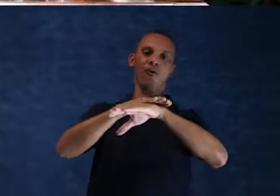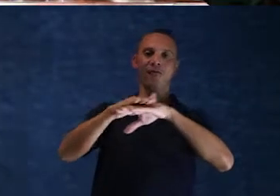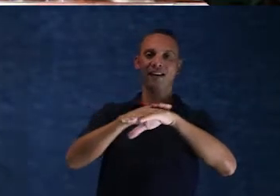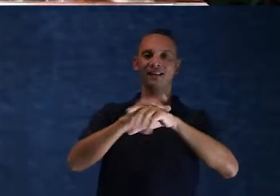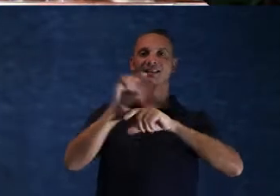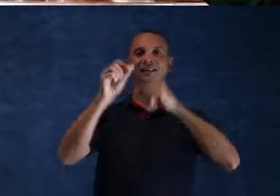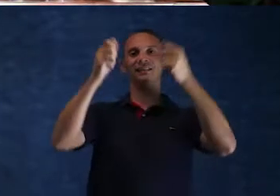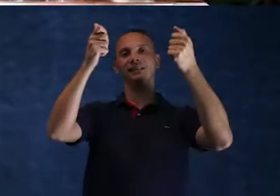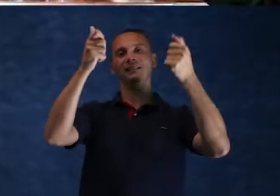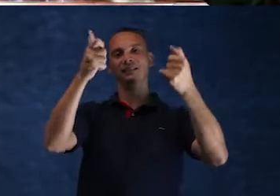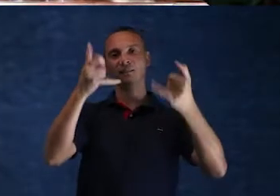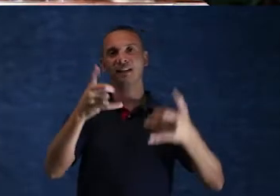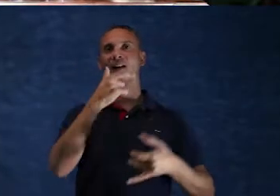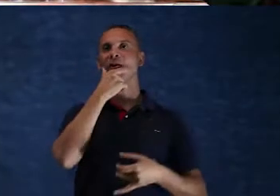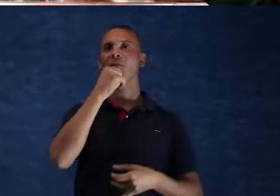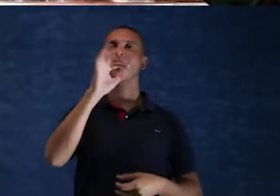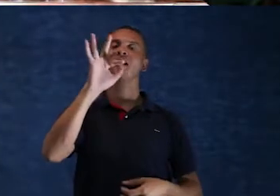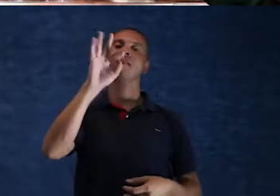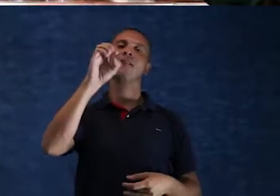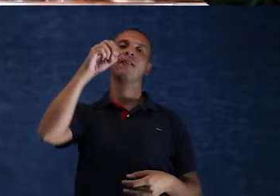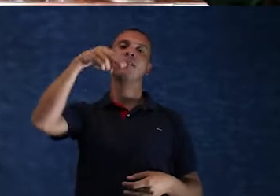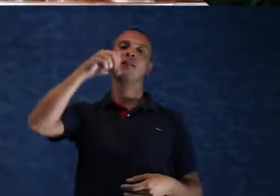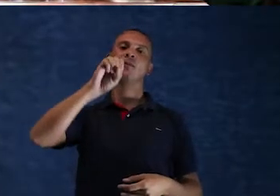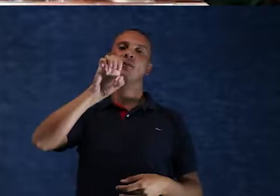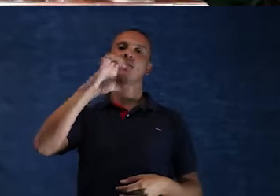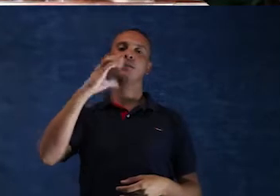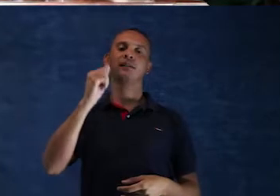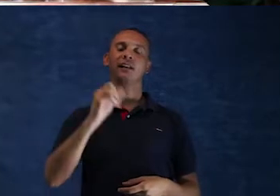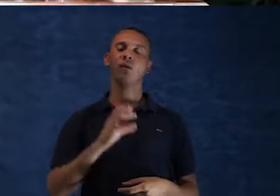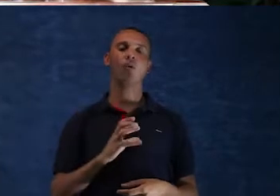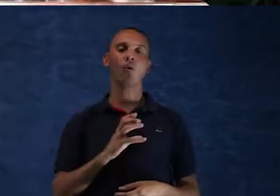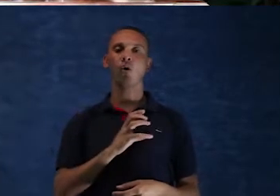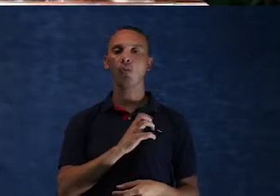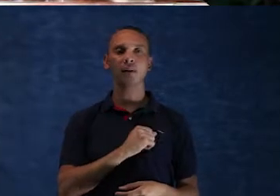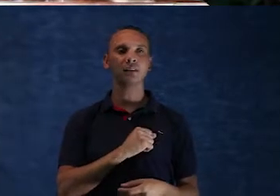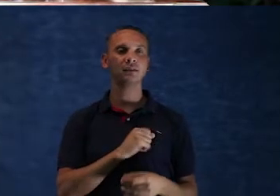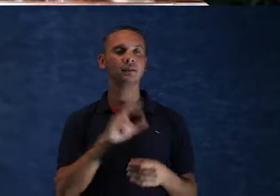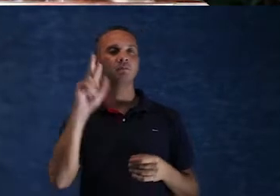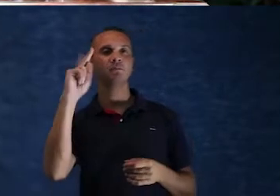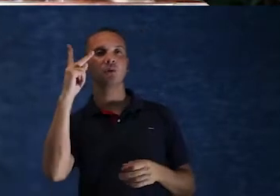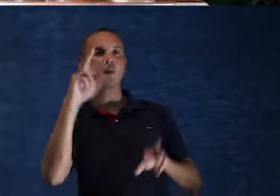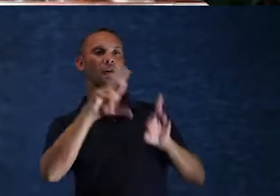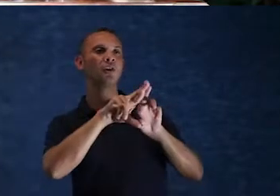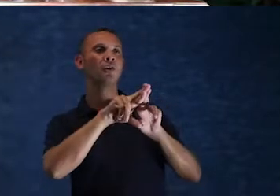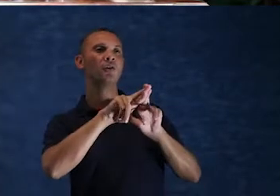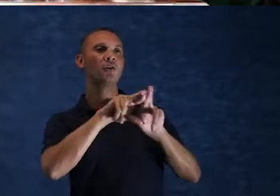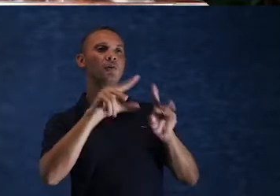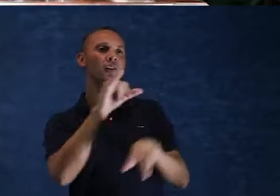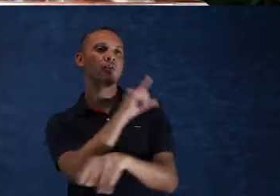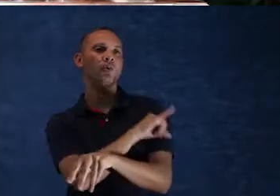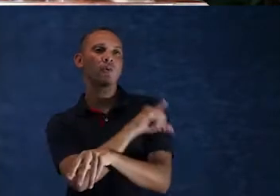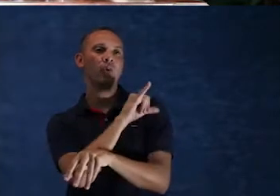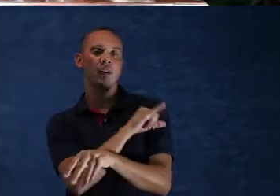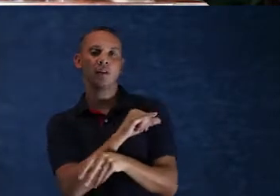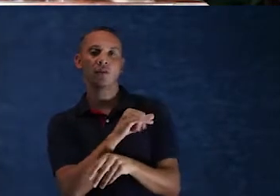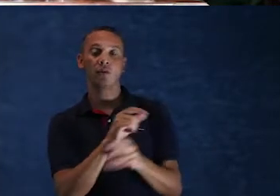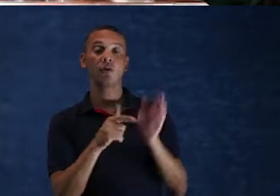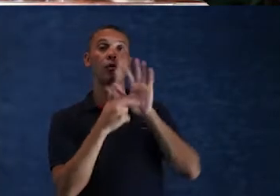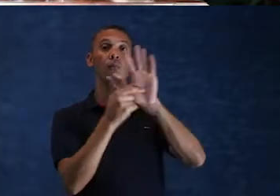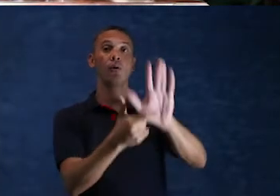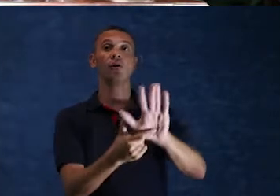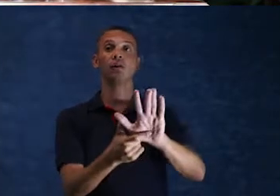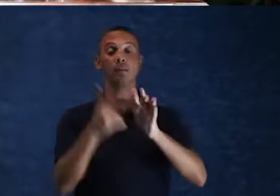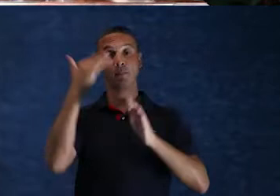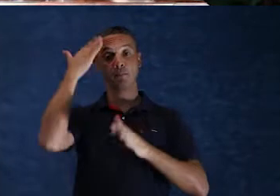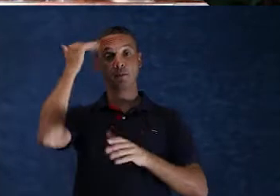plano, com a obra de Fonseca, claro, sobretudo em Um Romance Negro e Outras Histórias. Nessa coletânea, destaca-se a